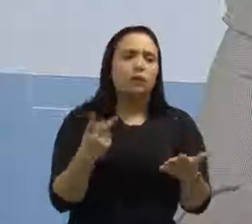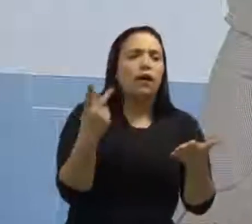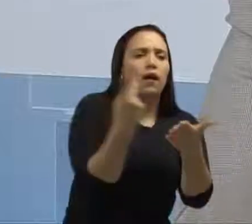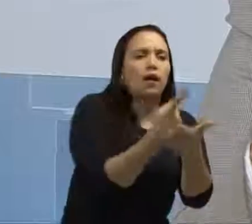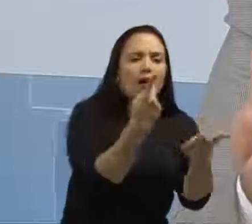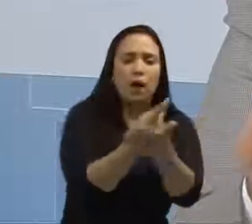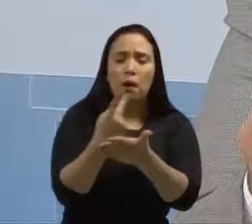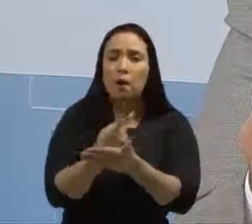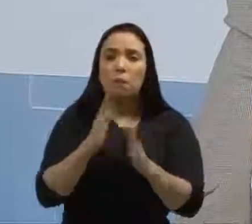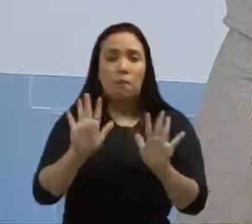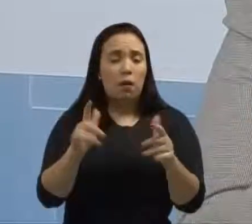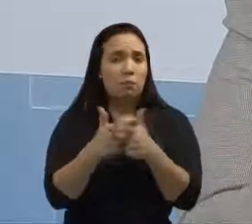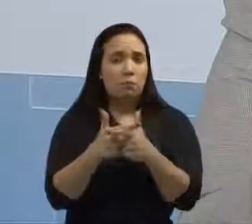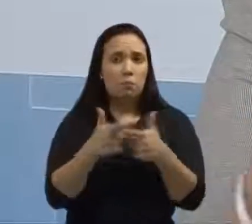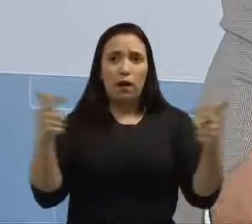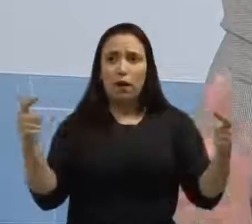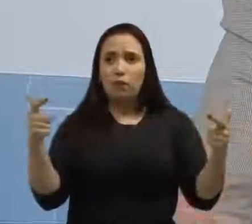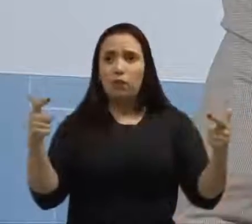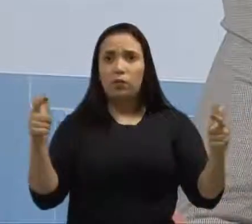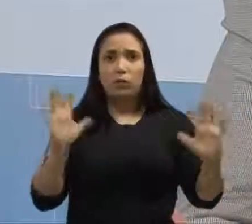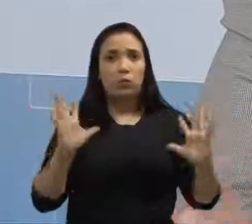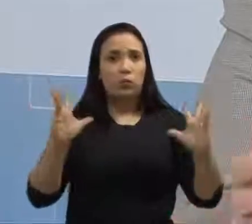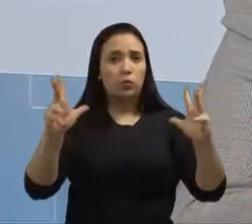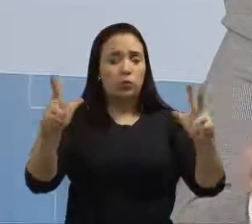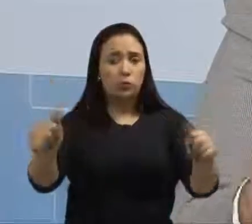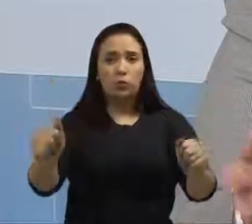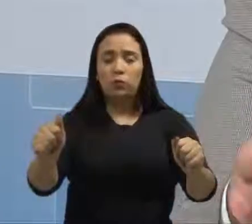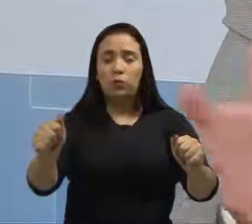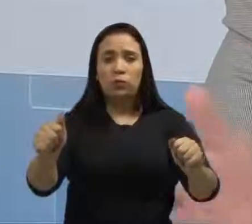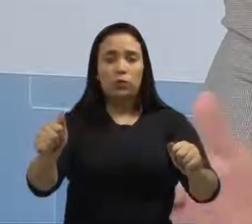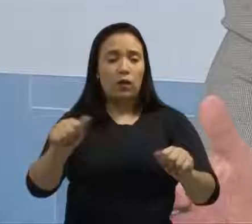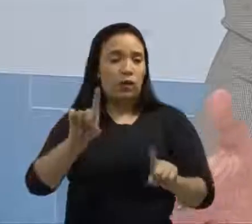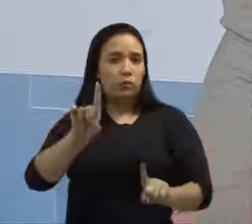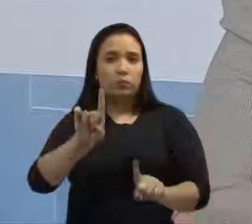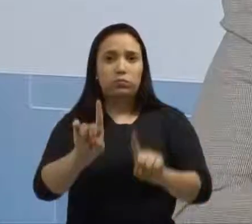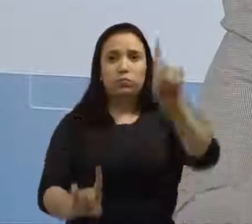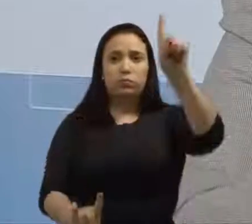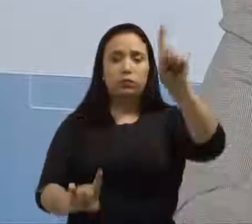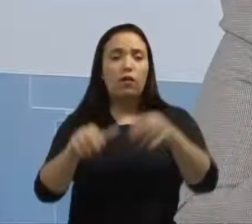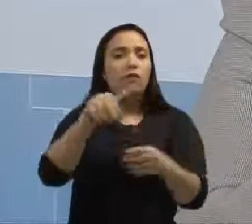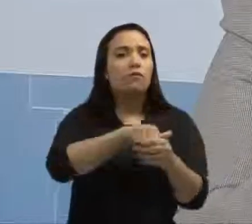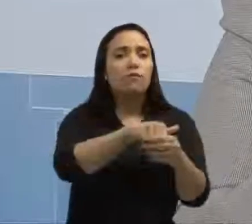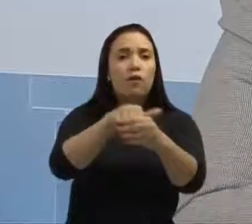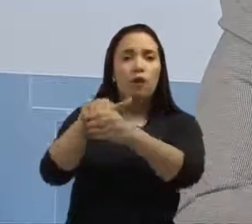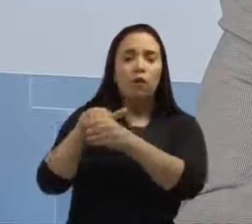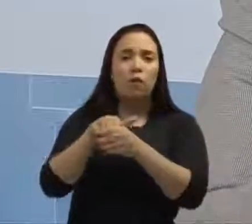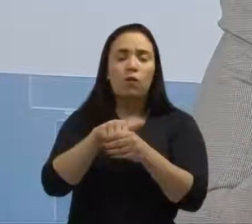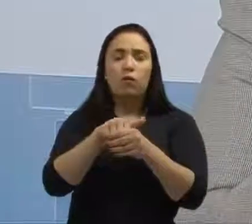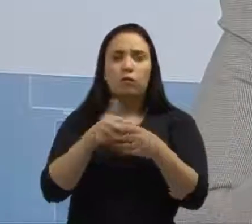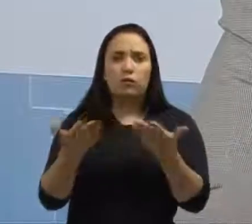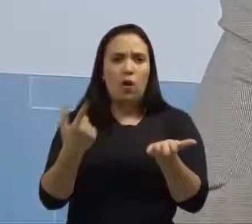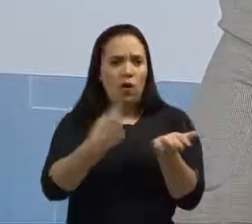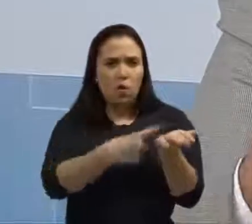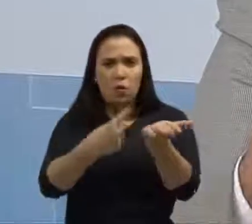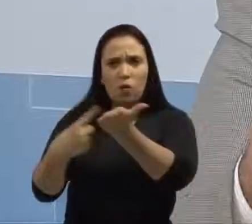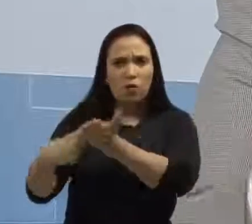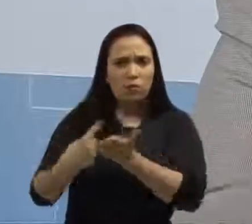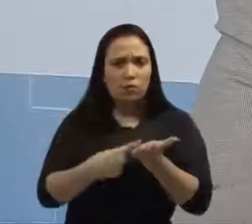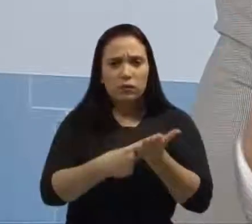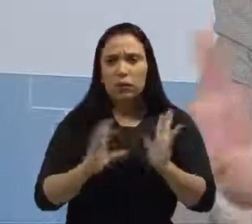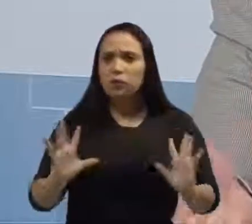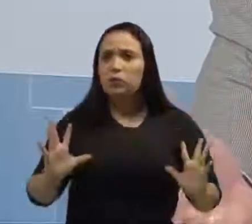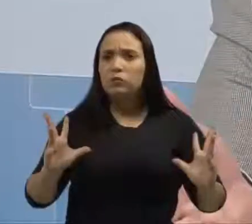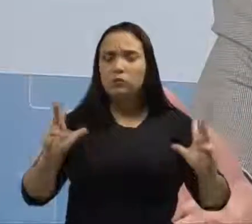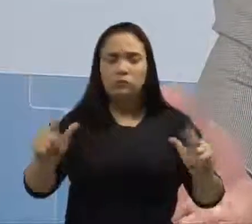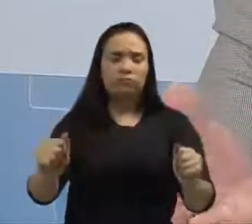que um voto pode ser diferente, mas todas as decisões que estão saindo aí são todas decisões unânimes. É como o Luiz tem. Está dizendo aí, combinar é possível, mas